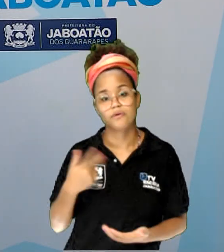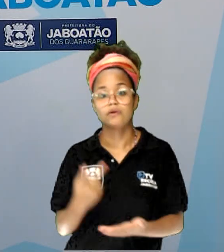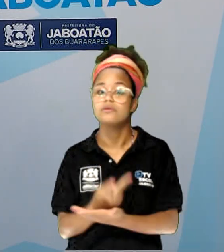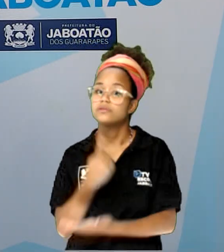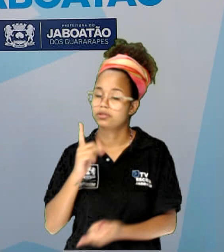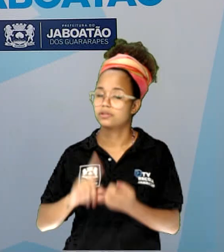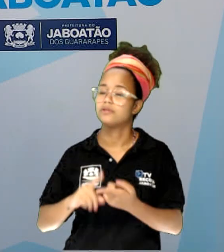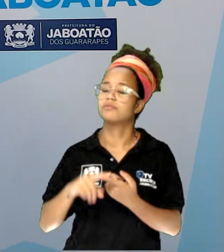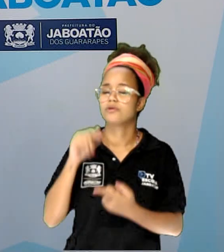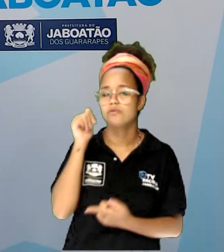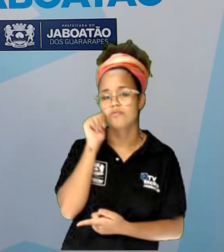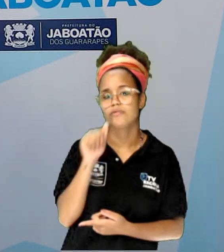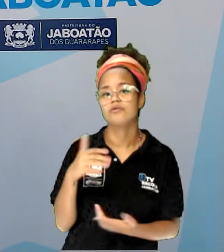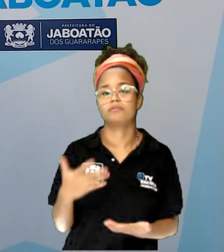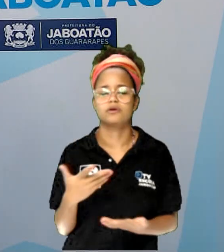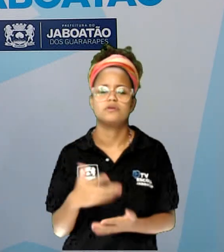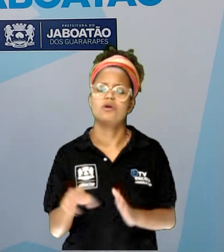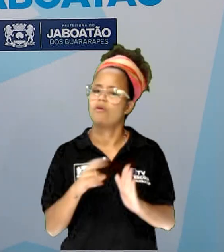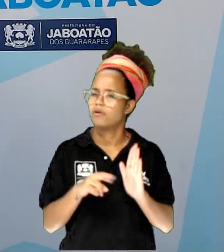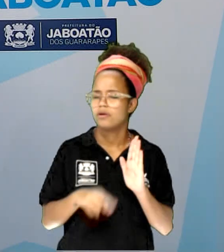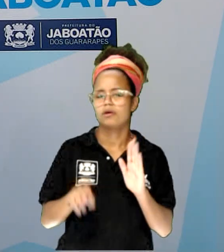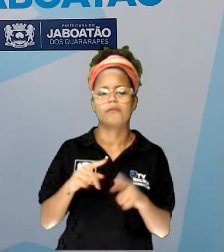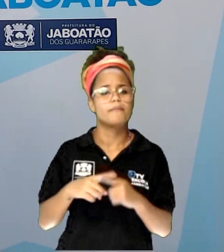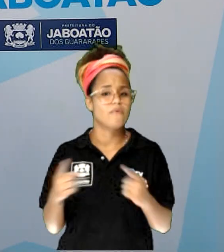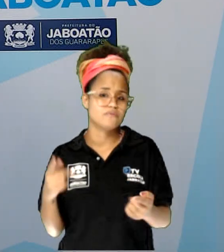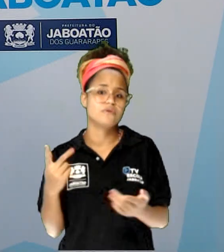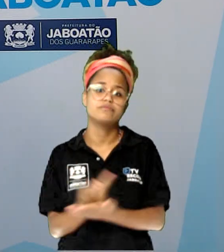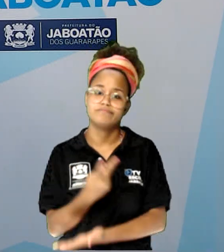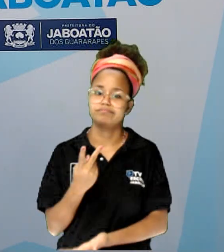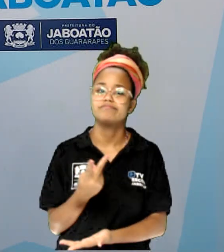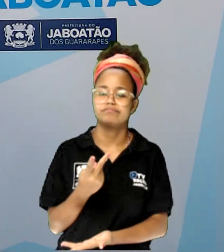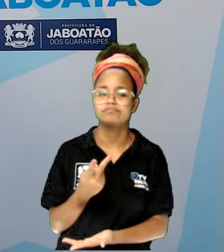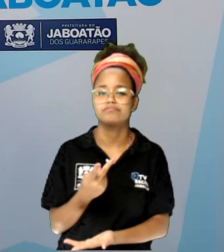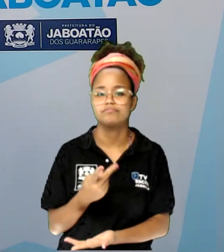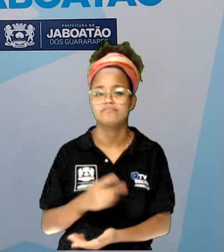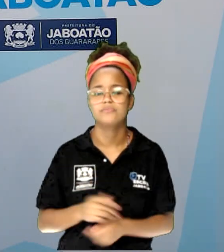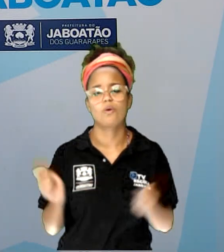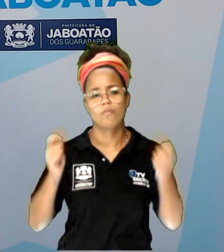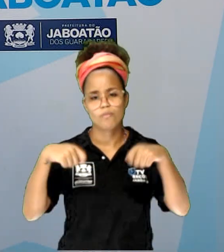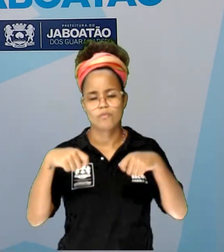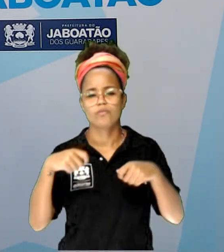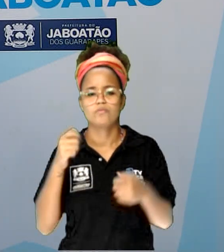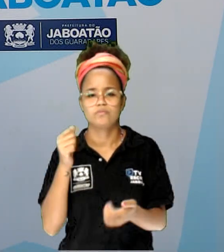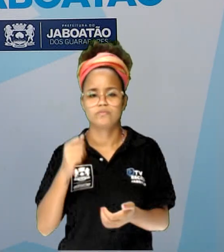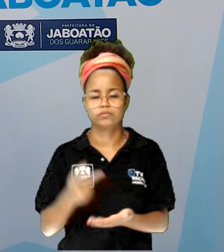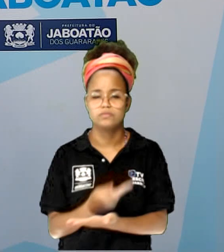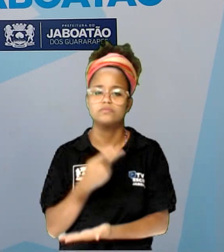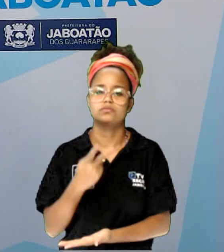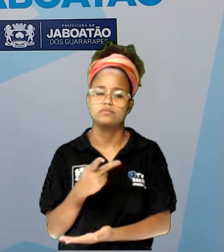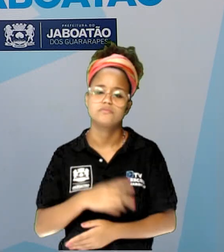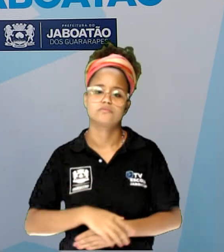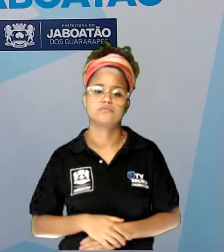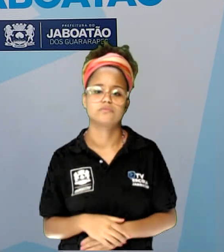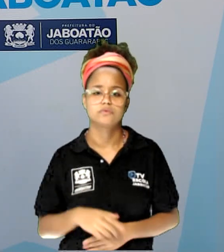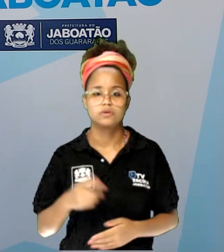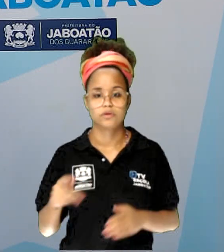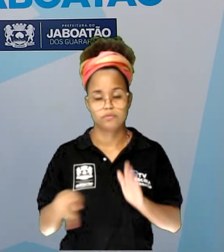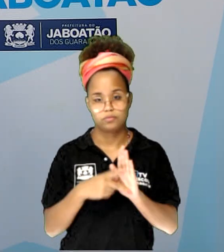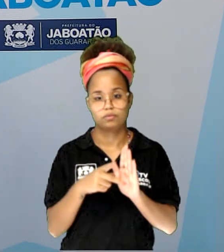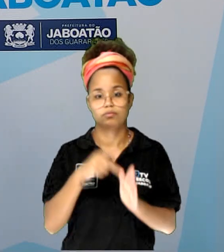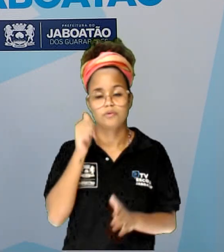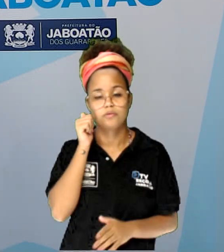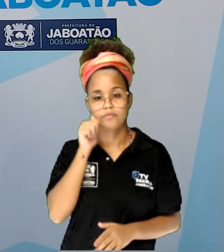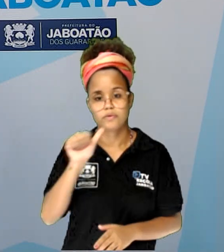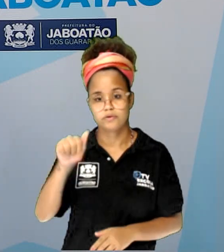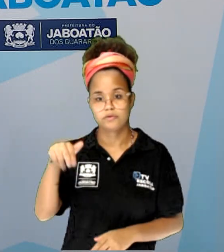com ela. Lógico que não é uma regra, mas é isso que a questão aborda, que seria possível cogitar essa possibilidade em relação à própria Ana,